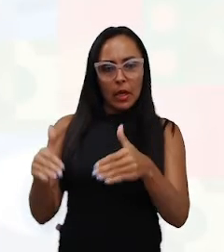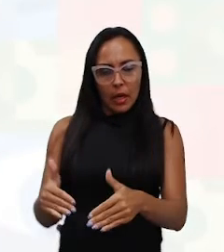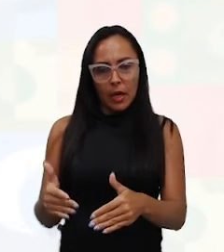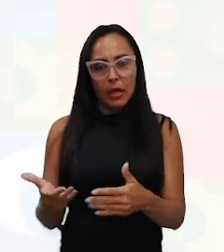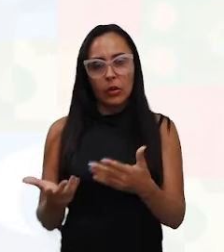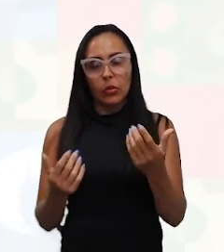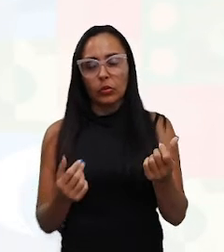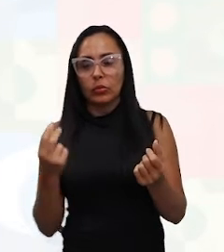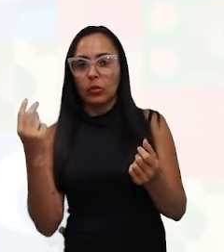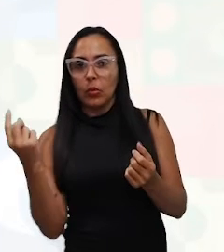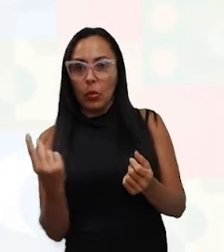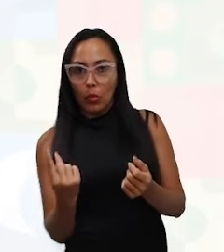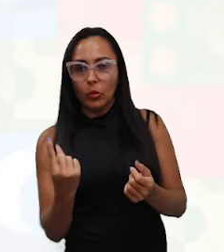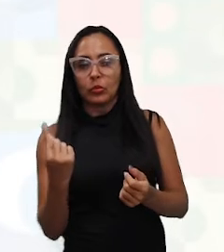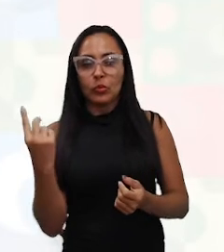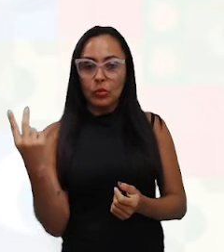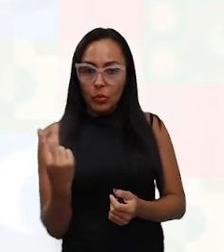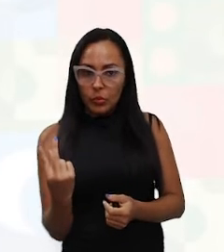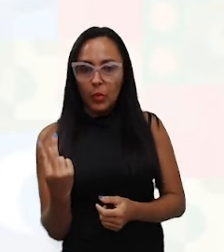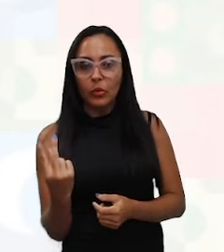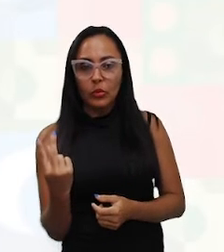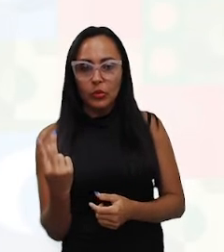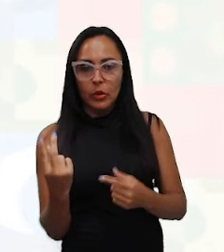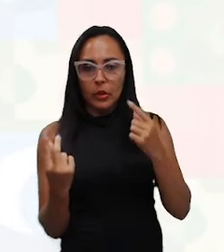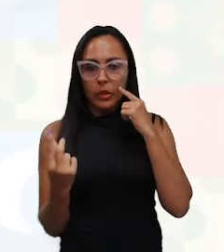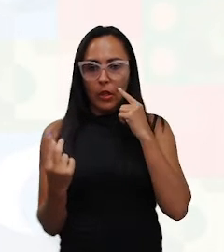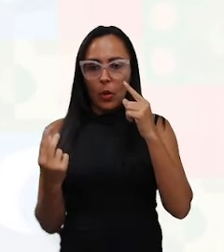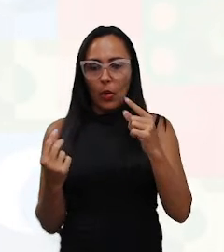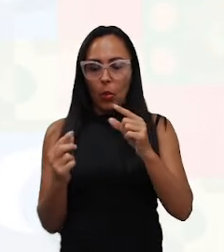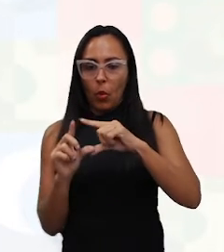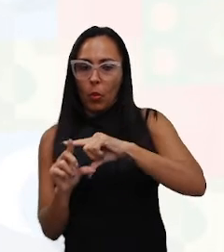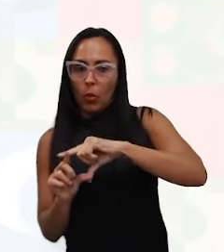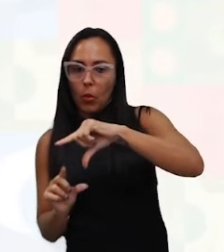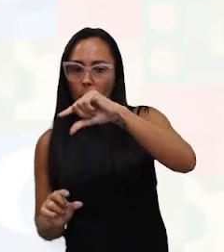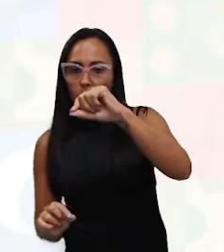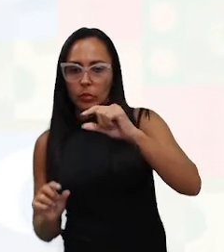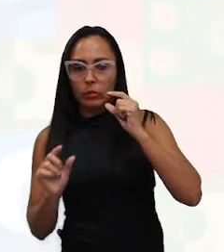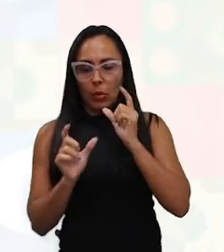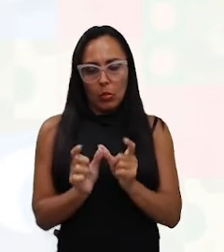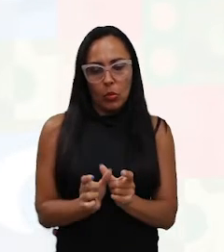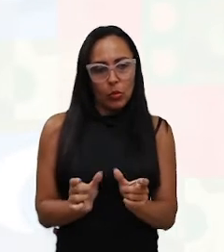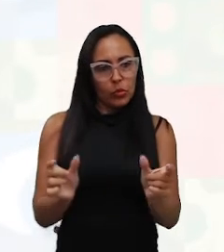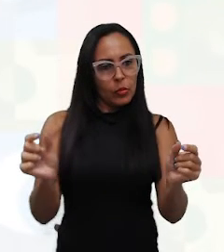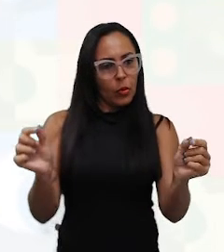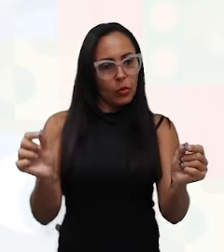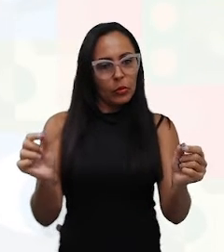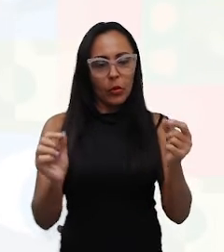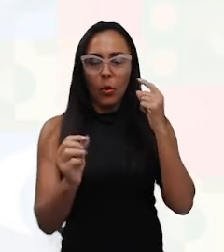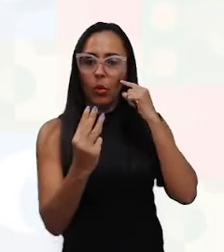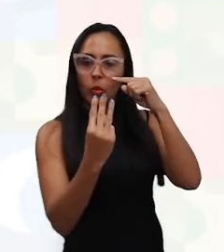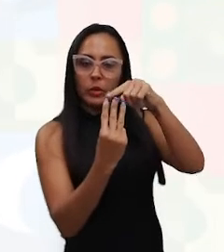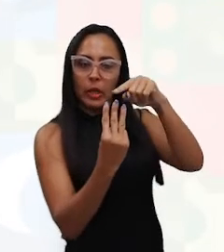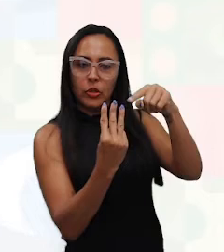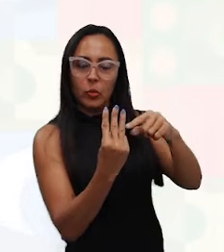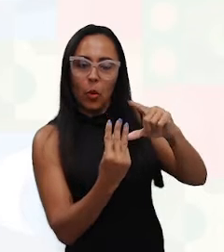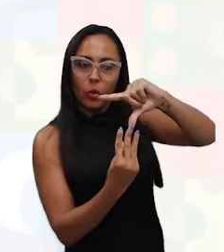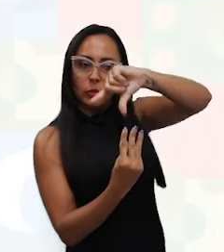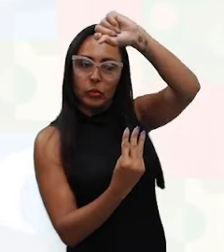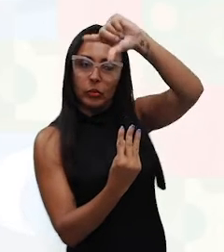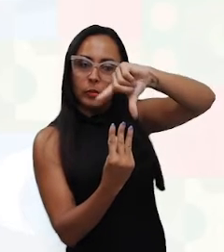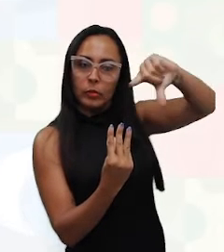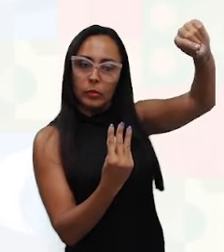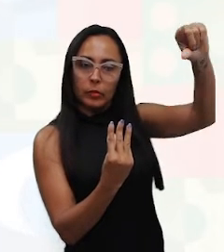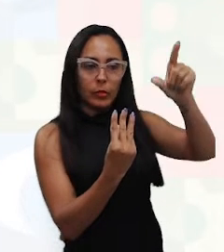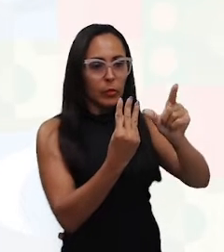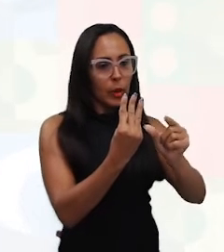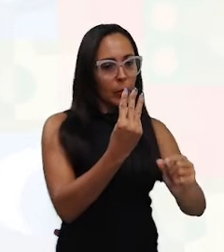com 2 pontos, né, puxando a imagem do objeto, ou com 3 pontos, né, puxando também vamos